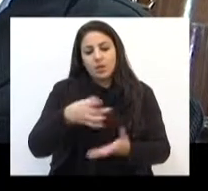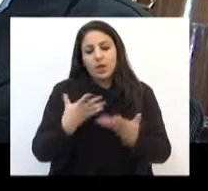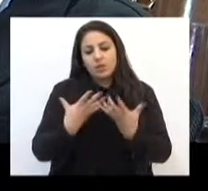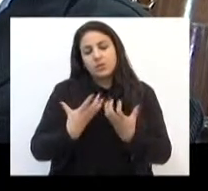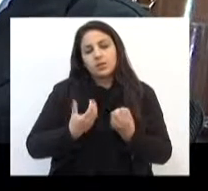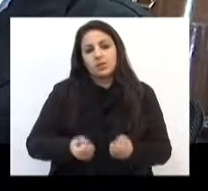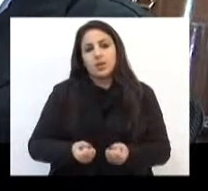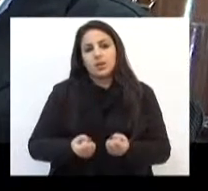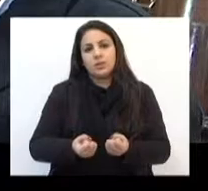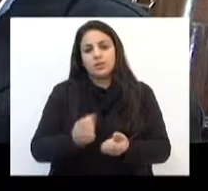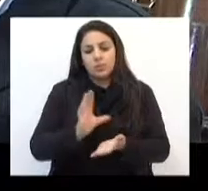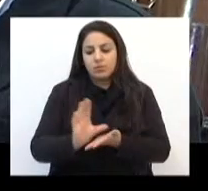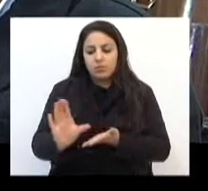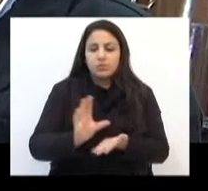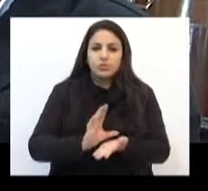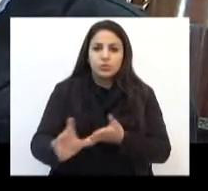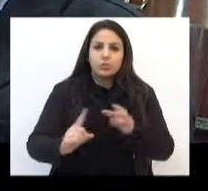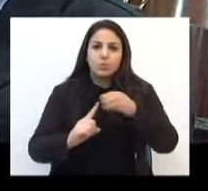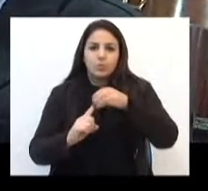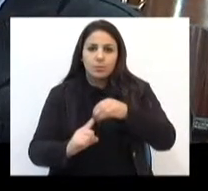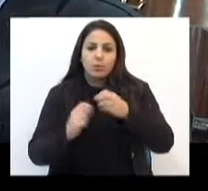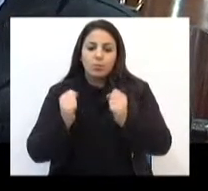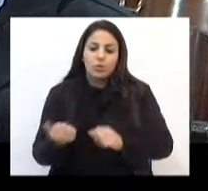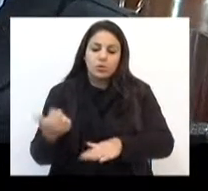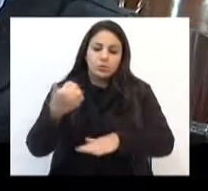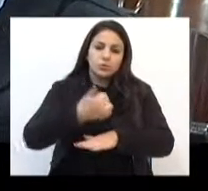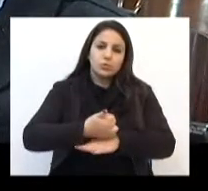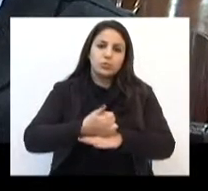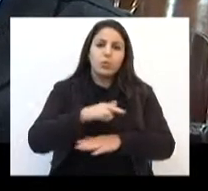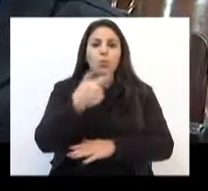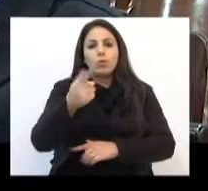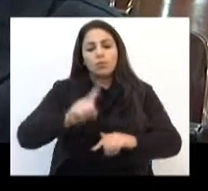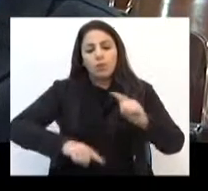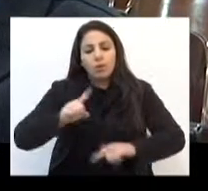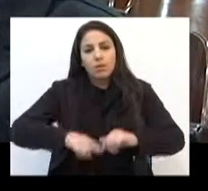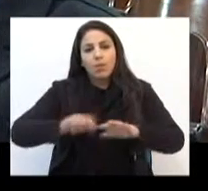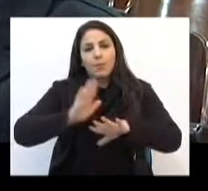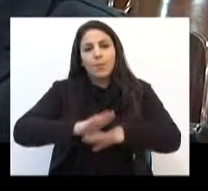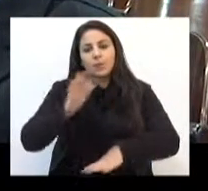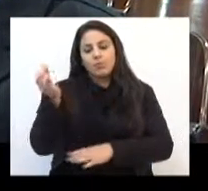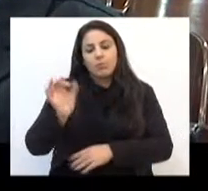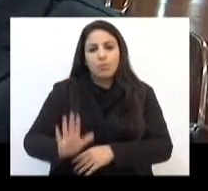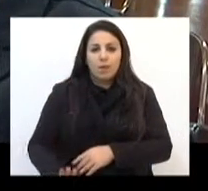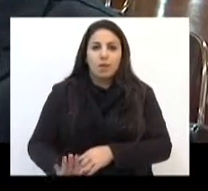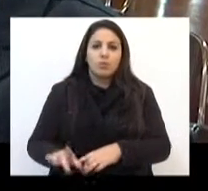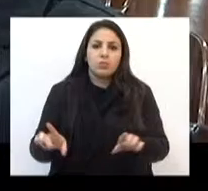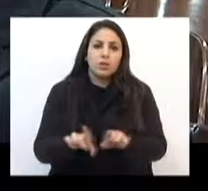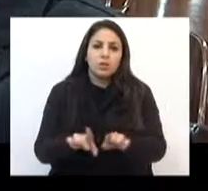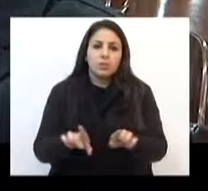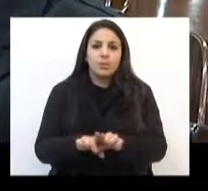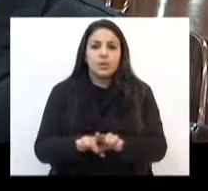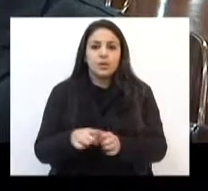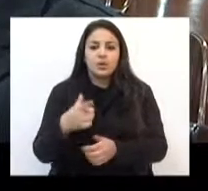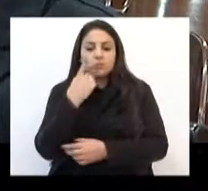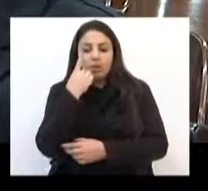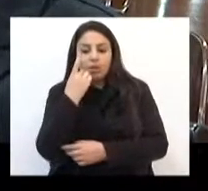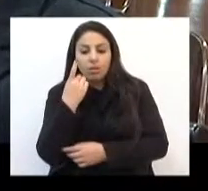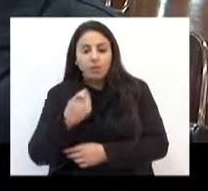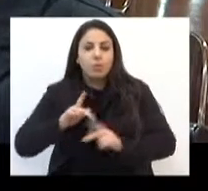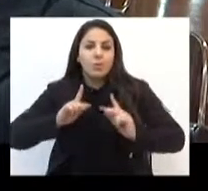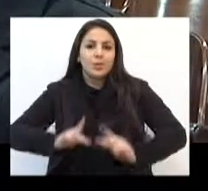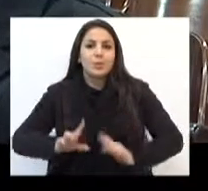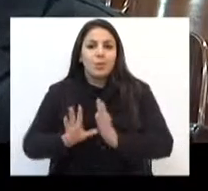aberto. Padronização das paradas de ônibus. Vamos mostrar diferentes opiniões sobre este projeto de